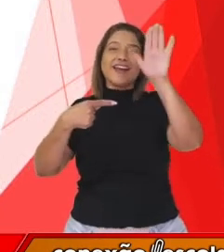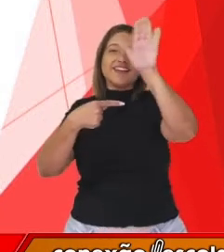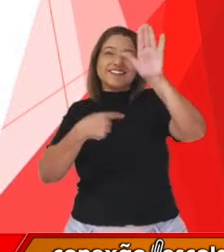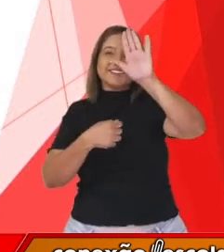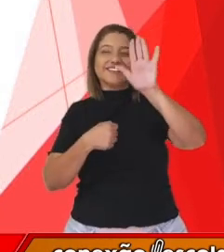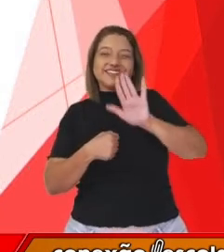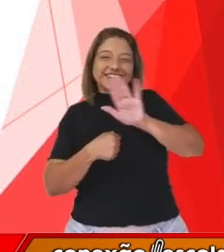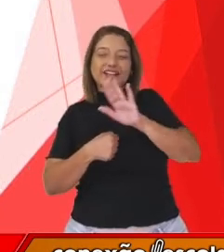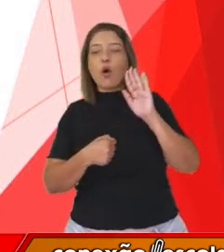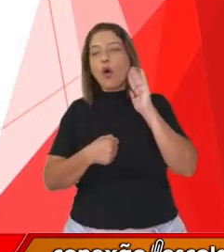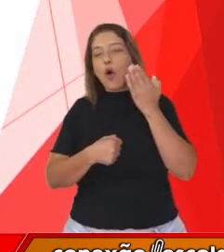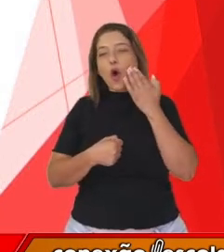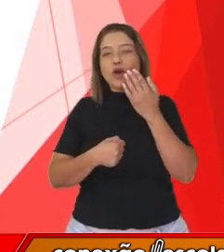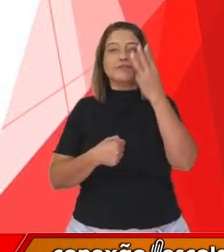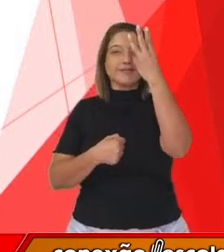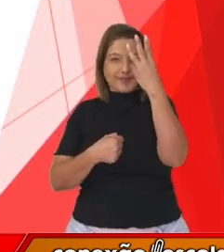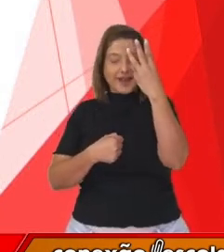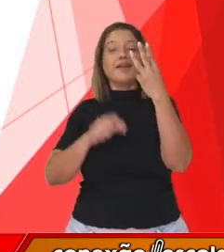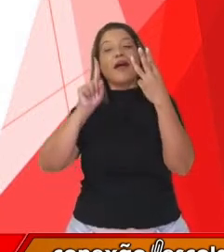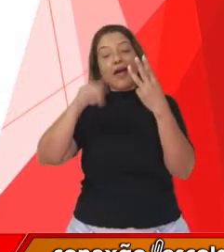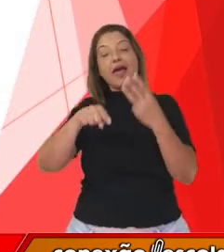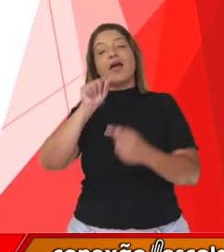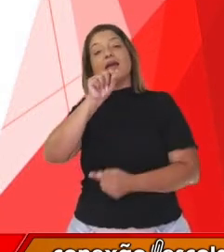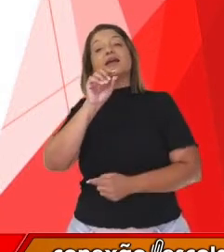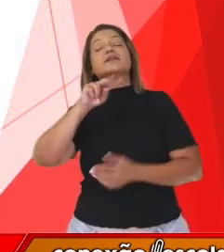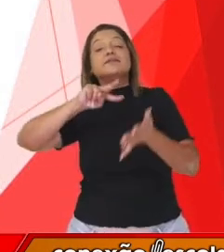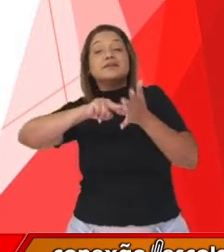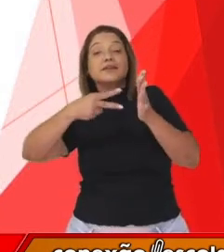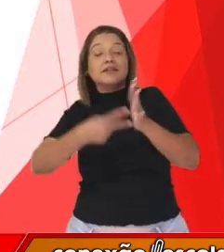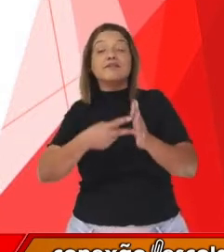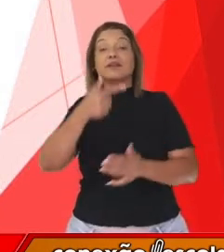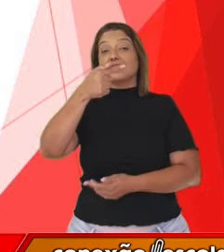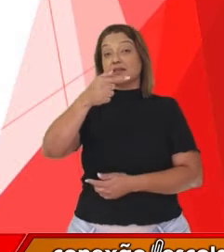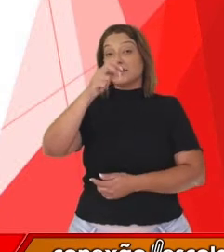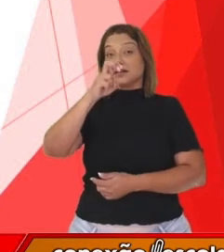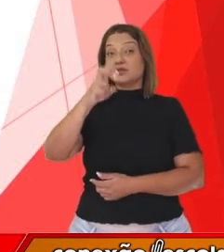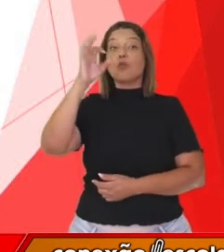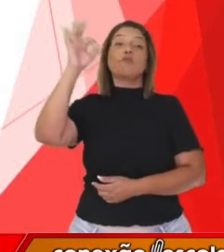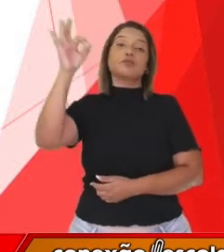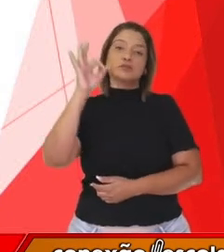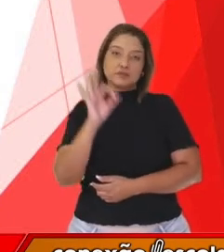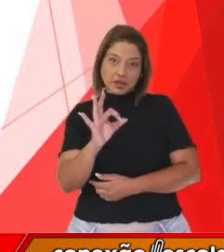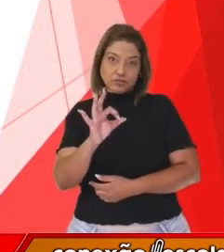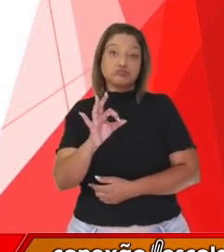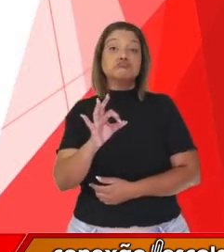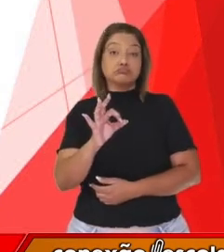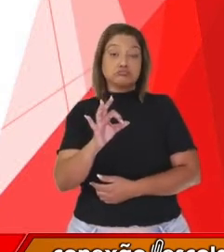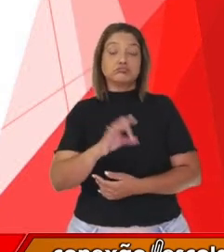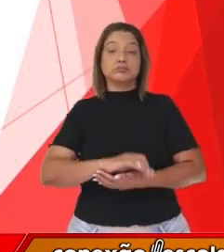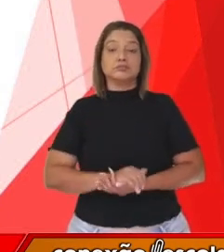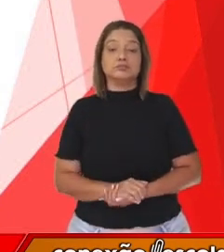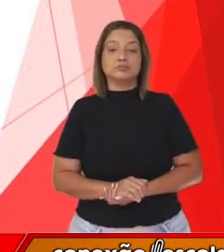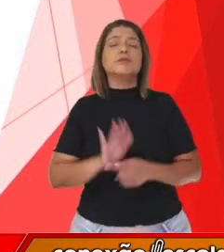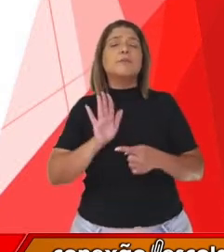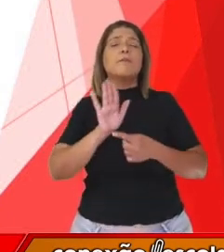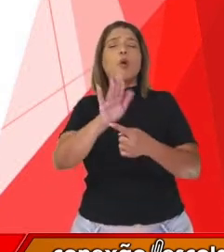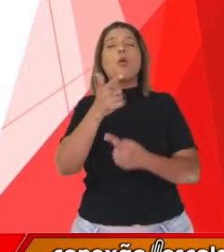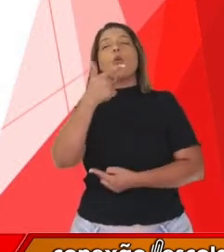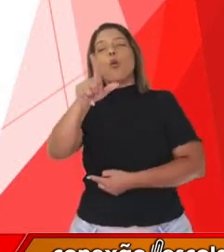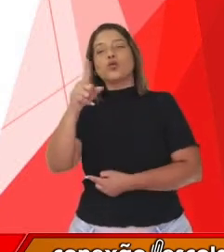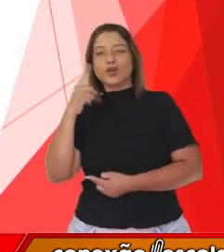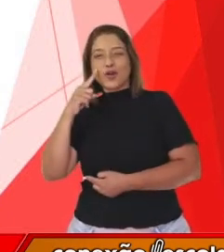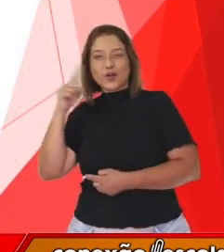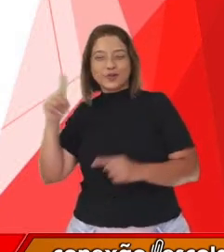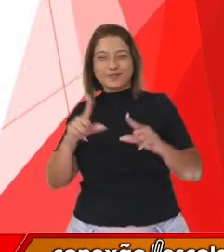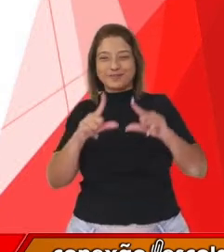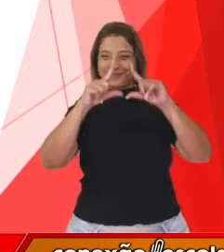sombreada corresponde a 75%. Vamos ver mais uma figura. Agora nós